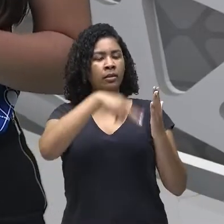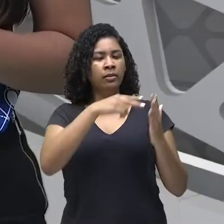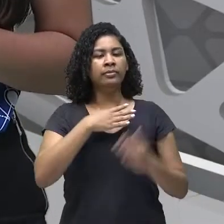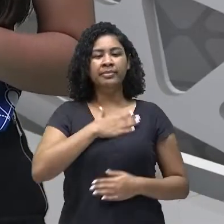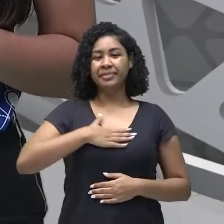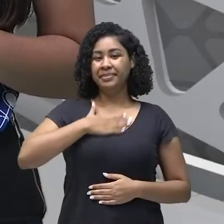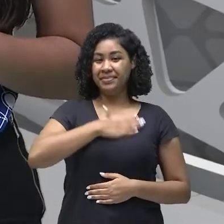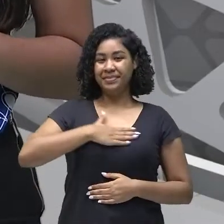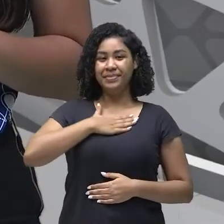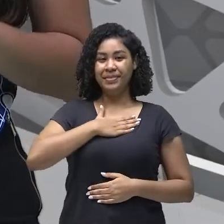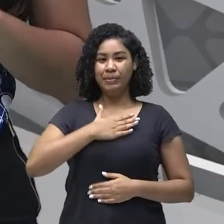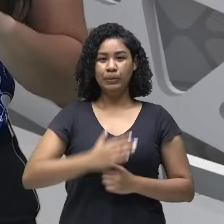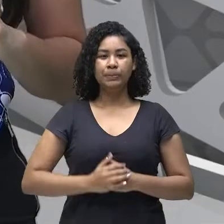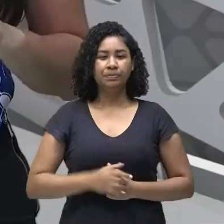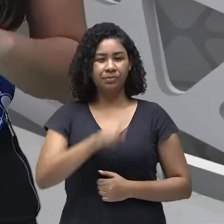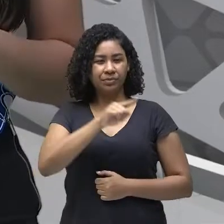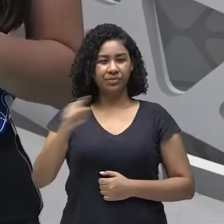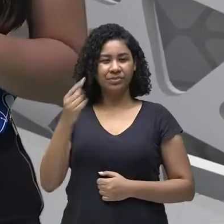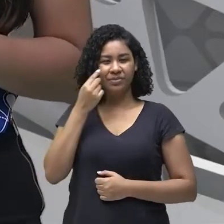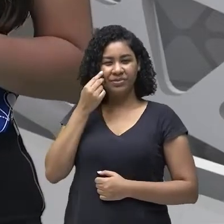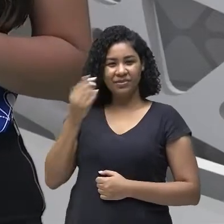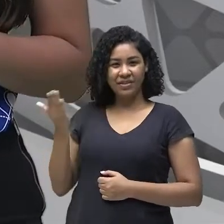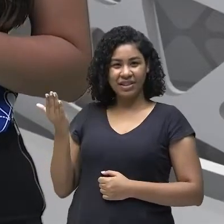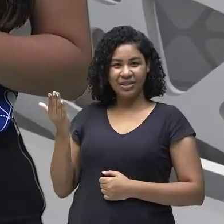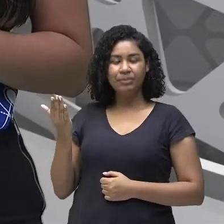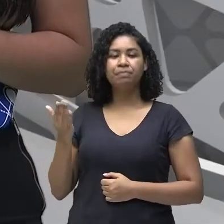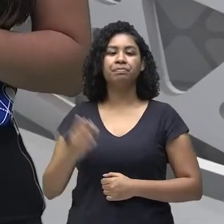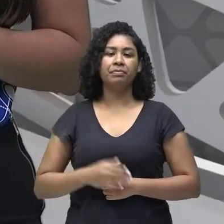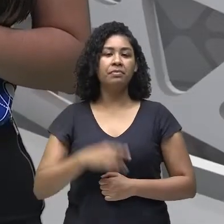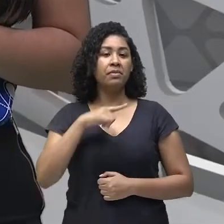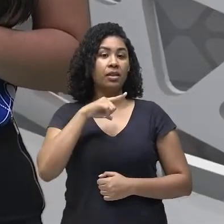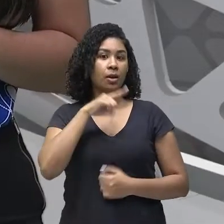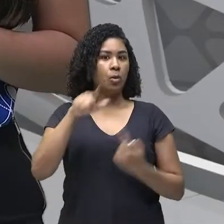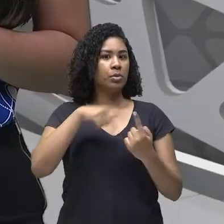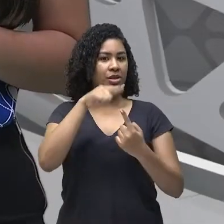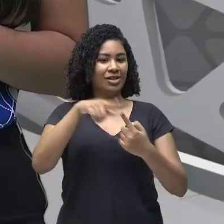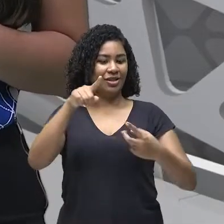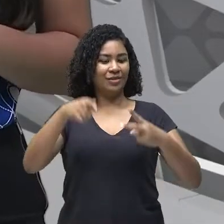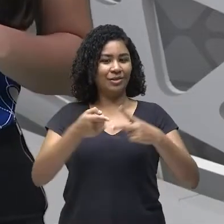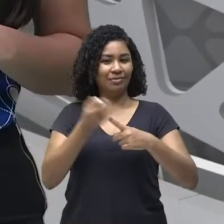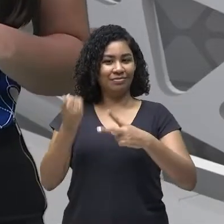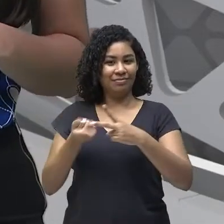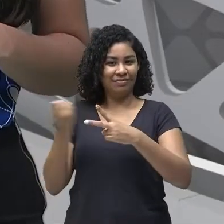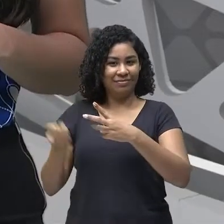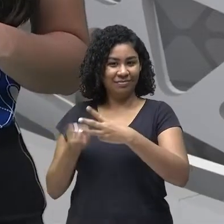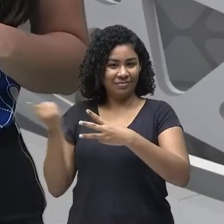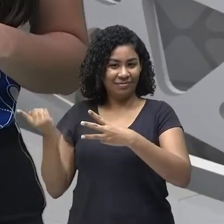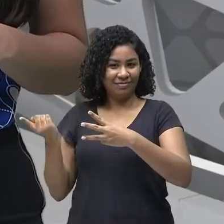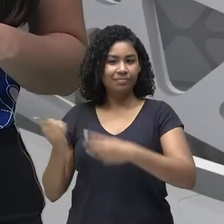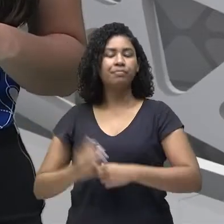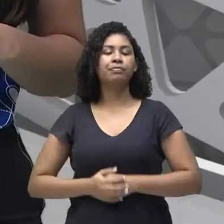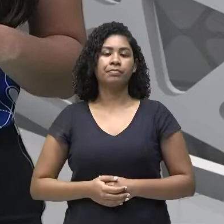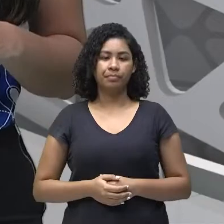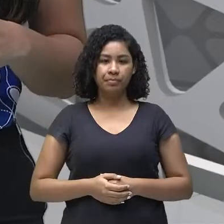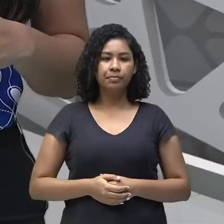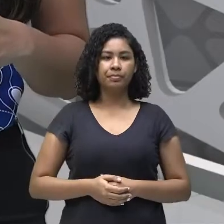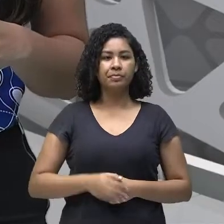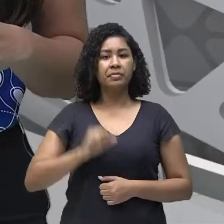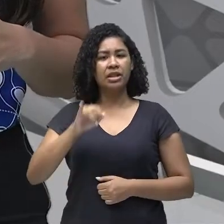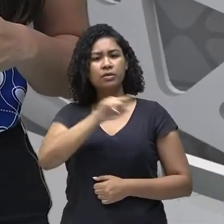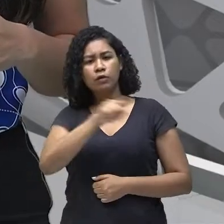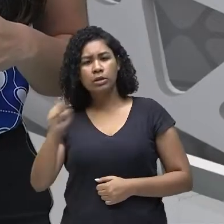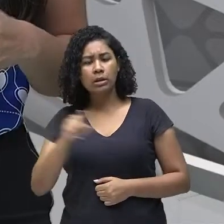entretenimento. Vocês viram que a gente colocou lá entre os objetivos, né? E ao escolher uma leitura